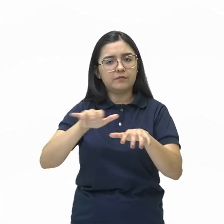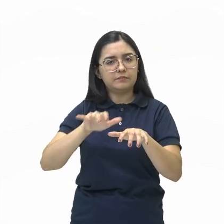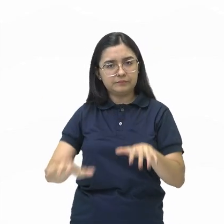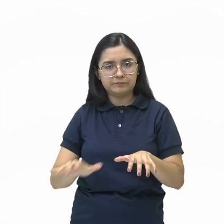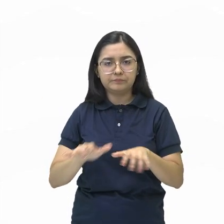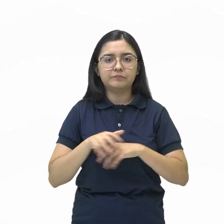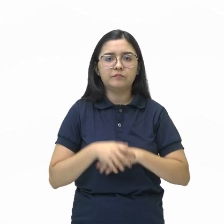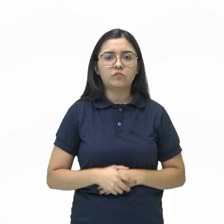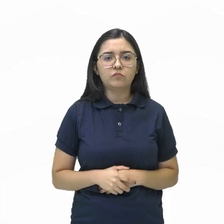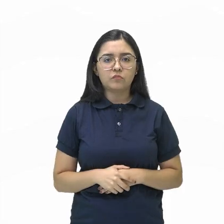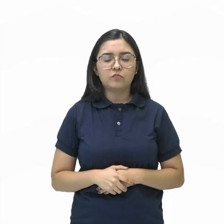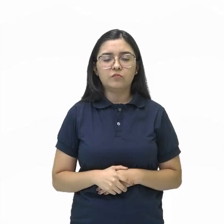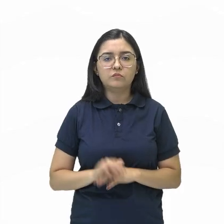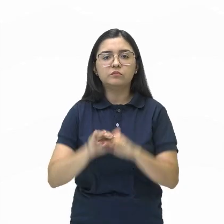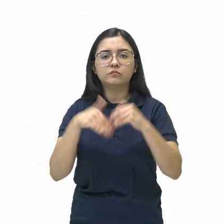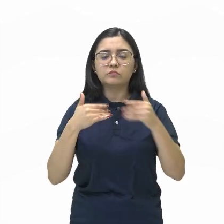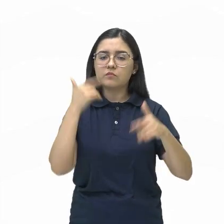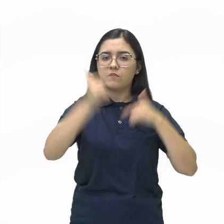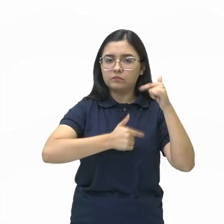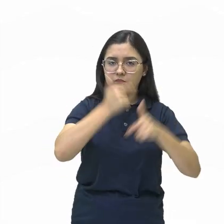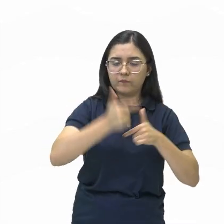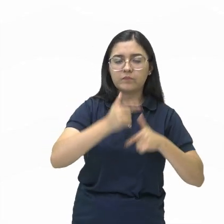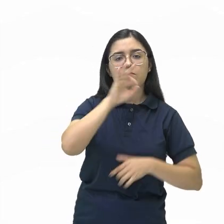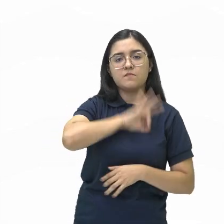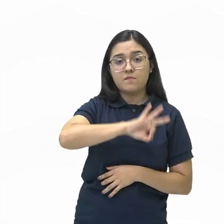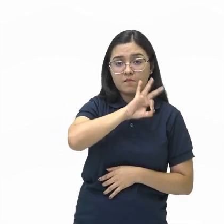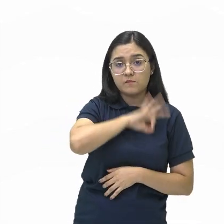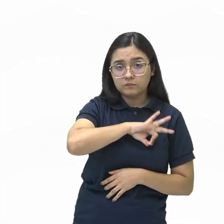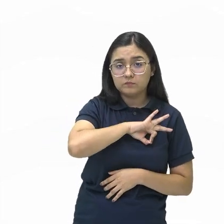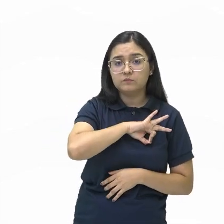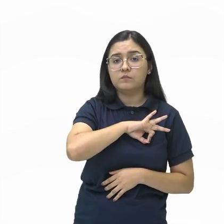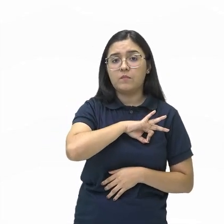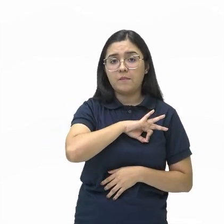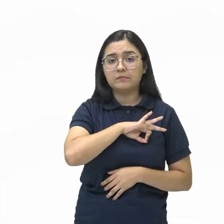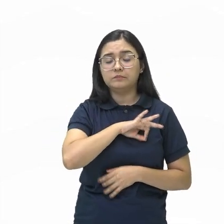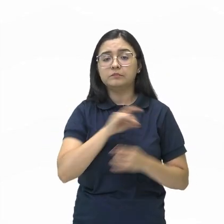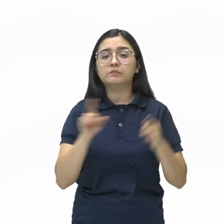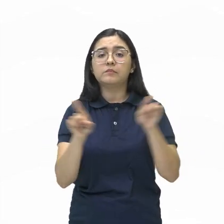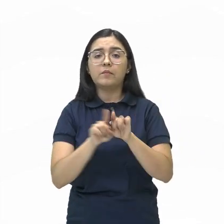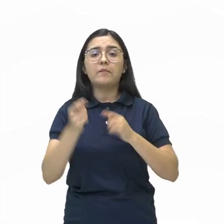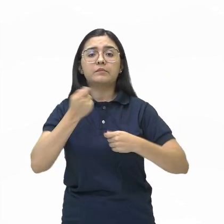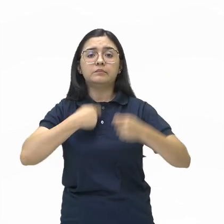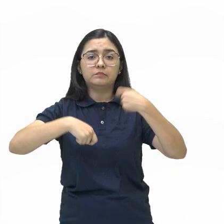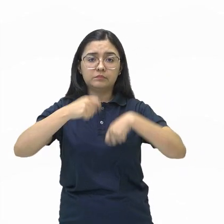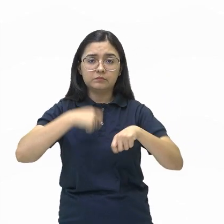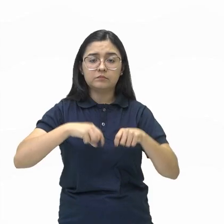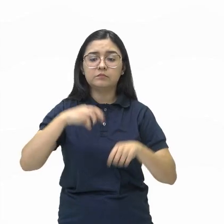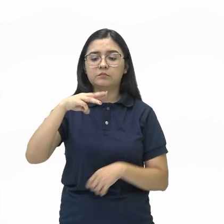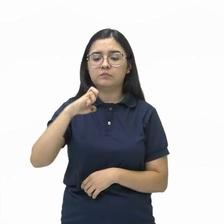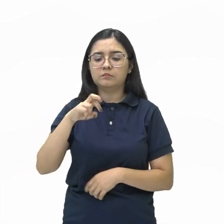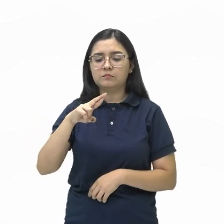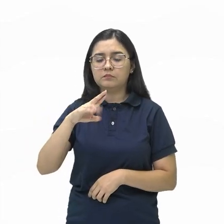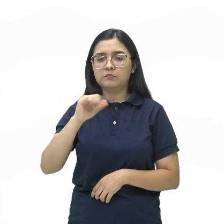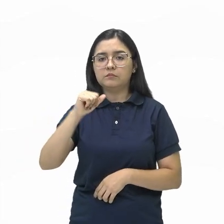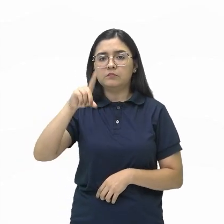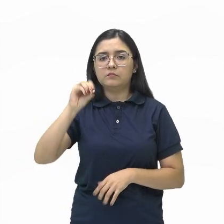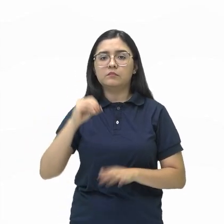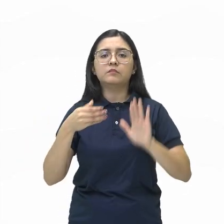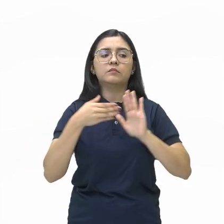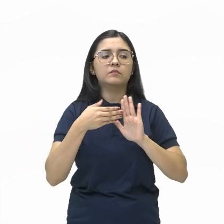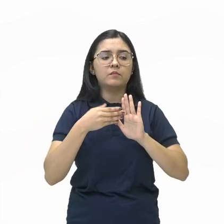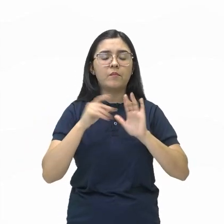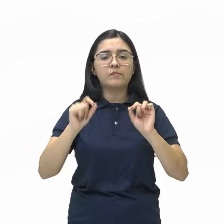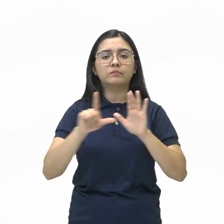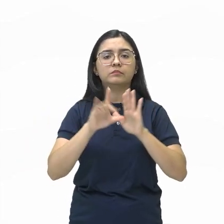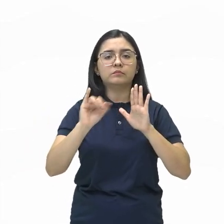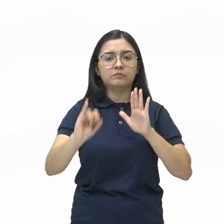classes. O trabalho assalariado e a economia de mercado pautada pelas leis da demanda